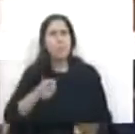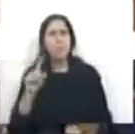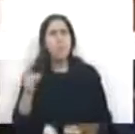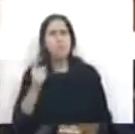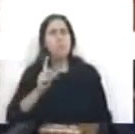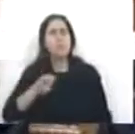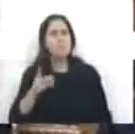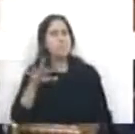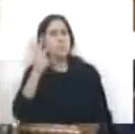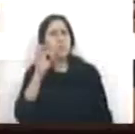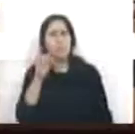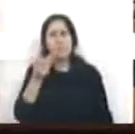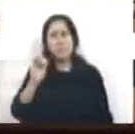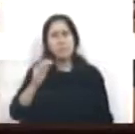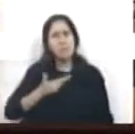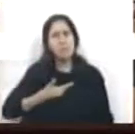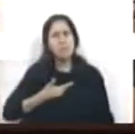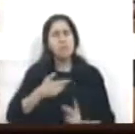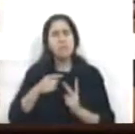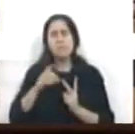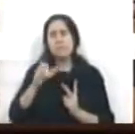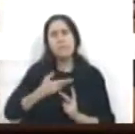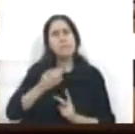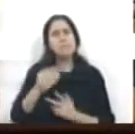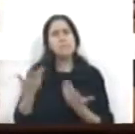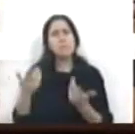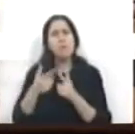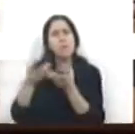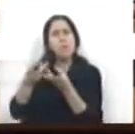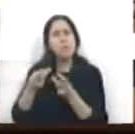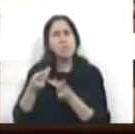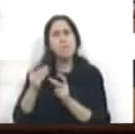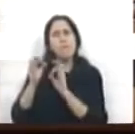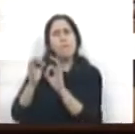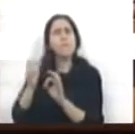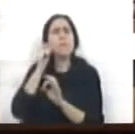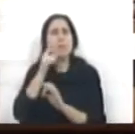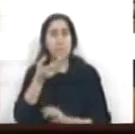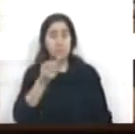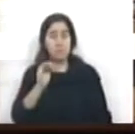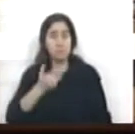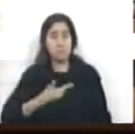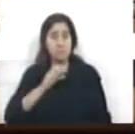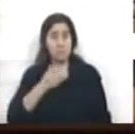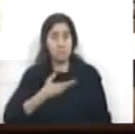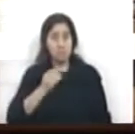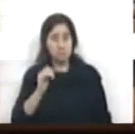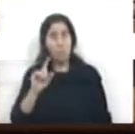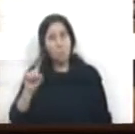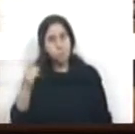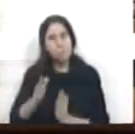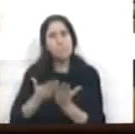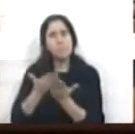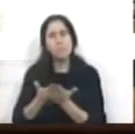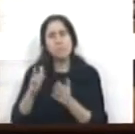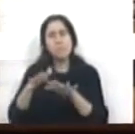seriam as escolhas de PSD e CDS? A quem serviria o orçamento que PSD e CDS tinham proposto apresentar